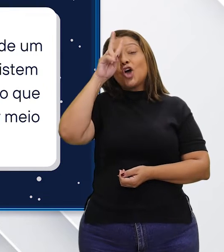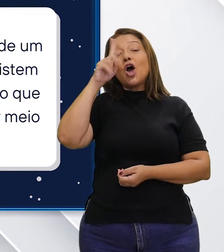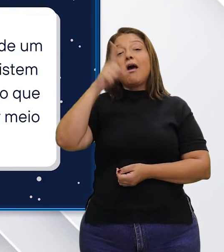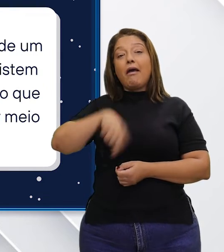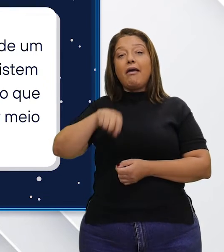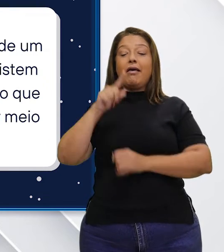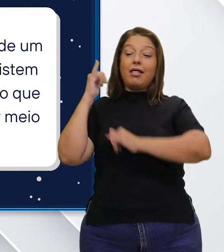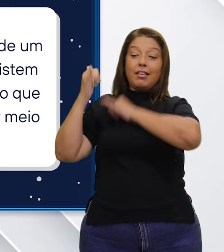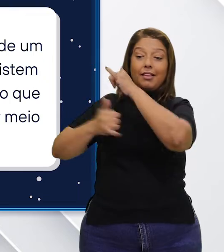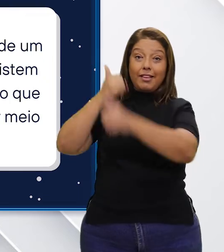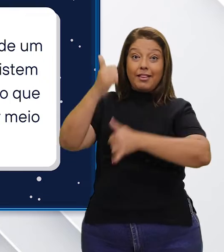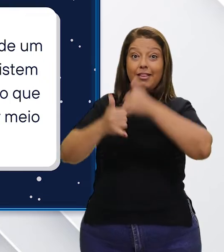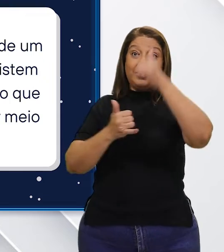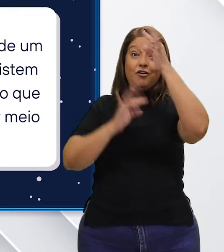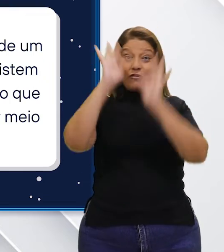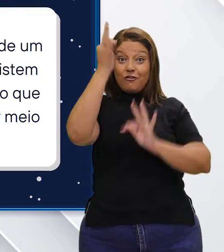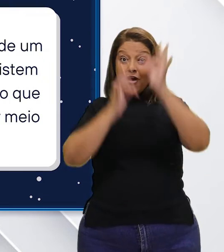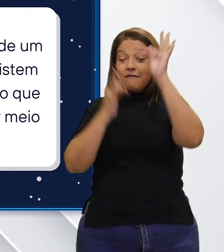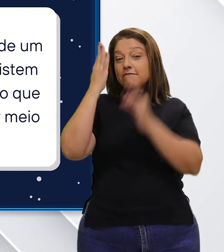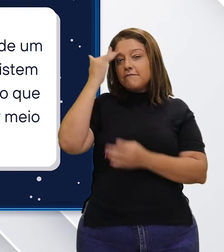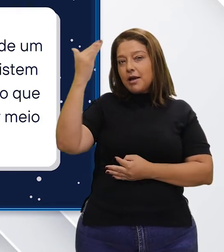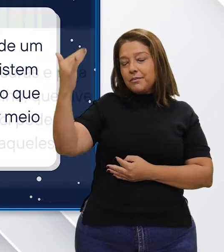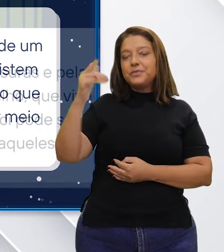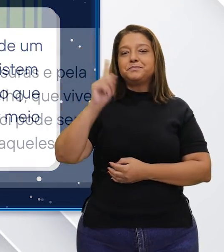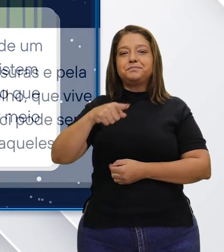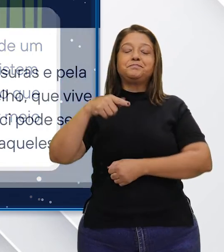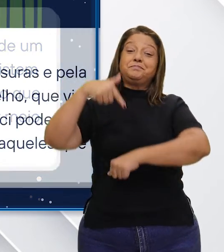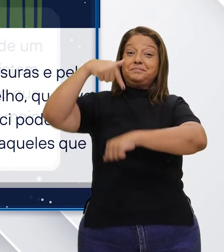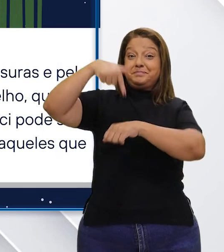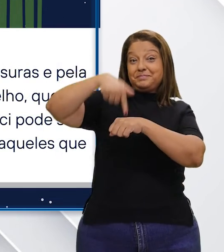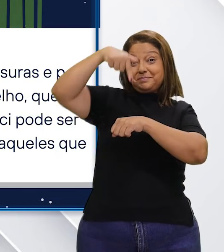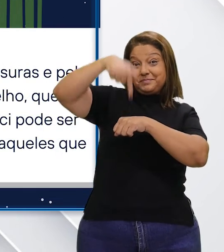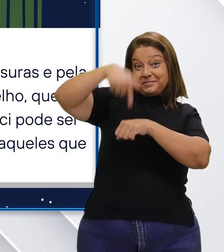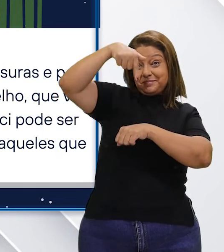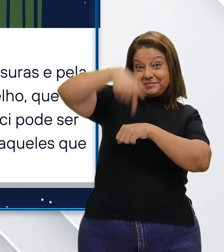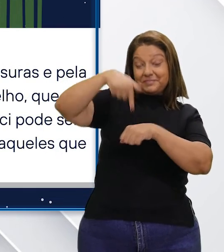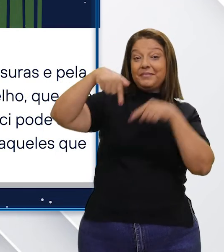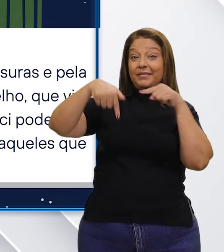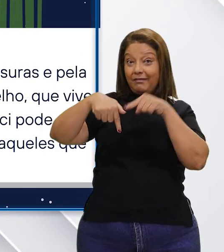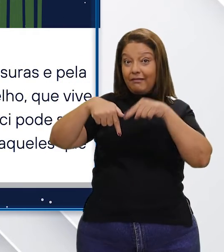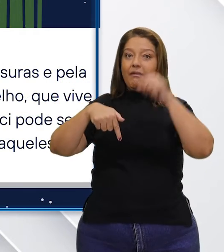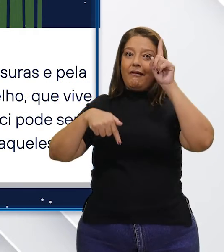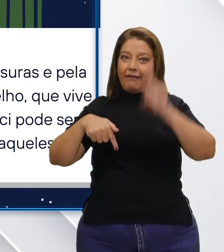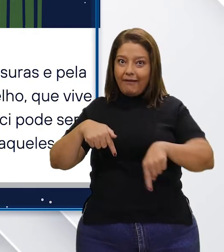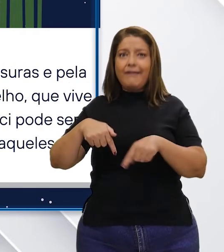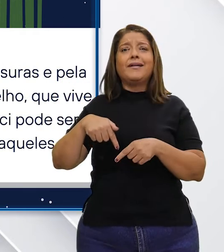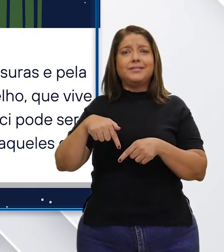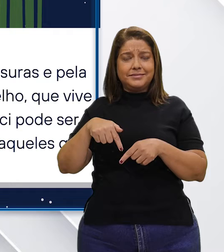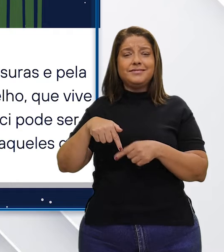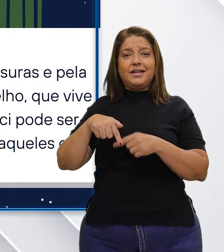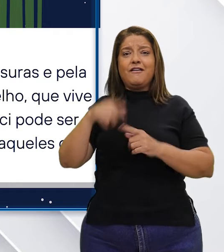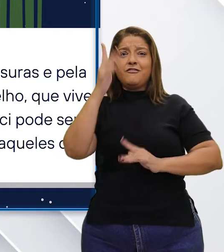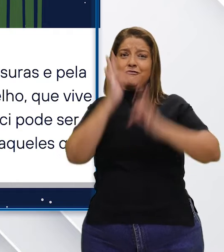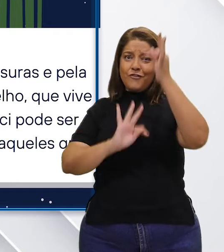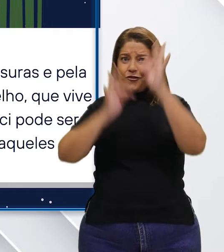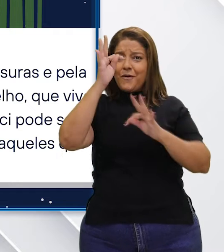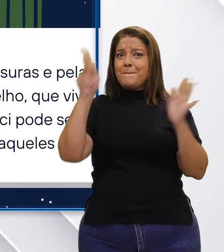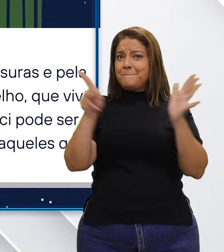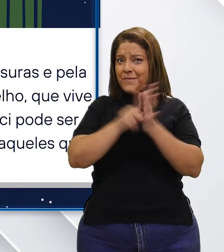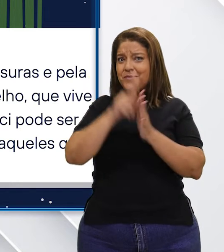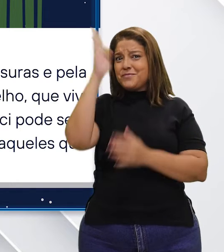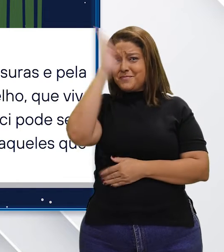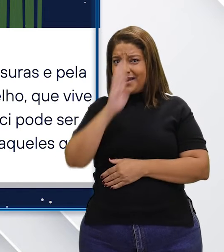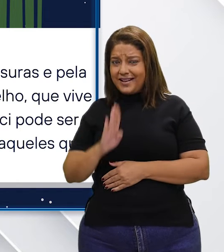exemplos de lendas folclóricas famosas são Saci Pererê. O Saci Pererê é uma figura